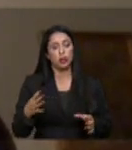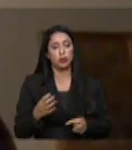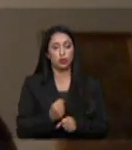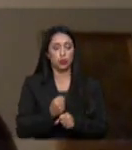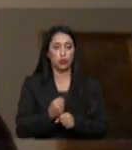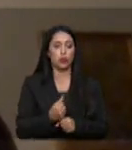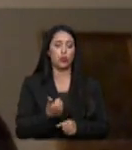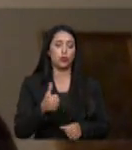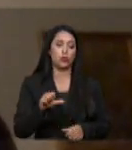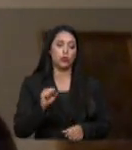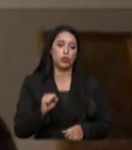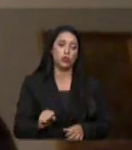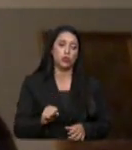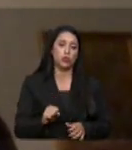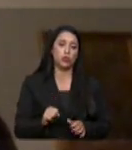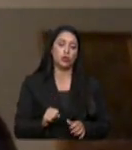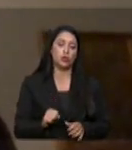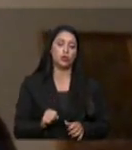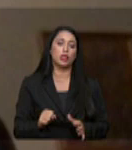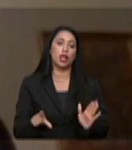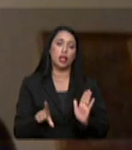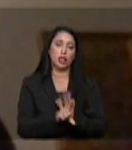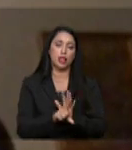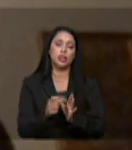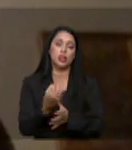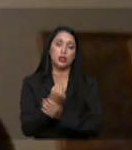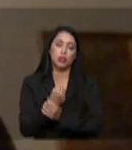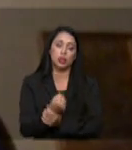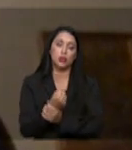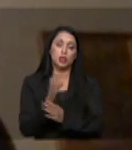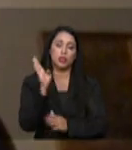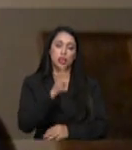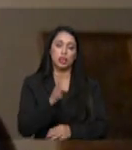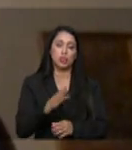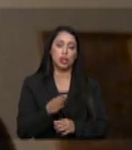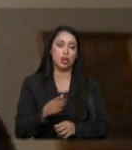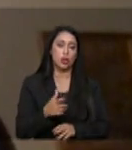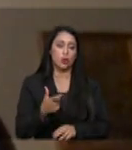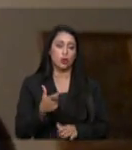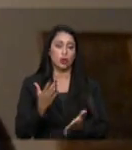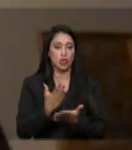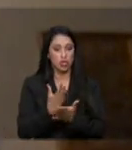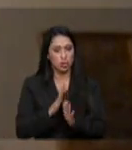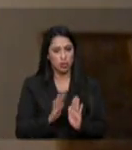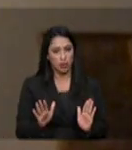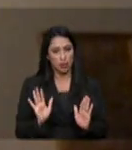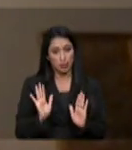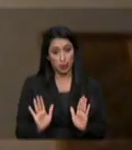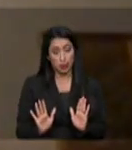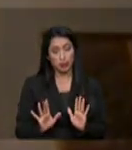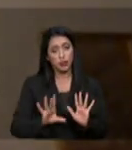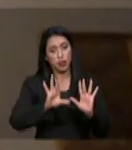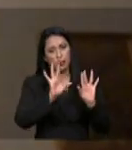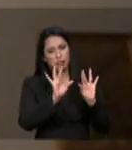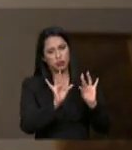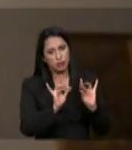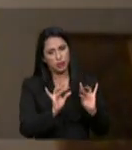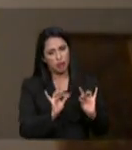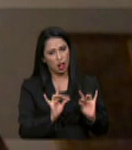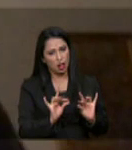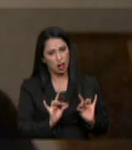18 da extinta Lei de Segurança Nacional de modo mais detalhado